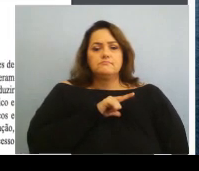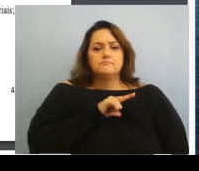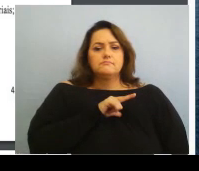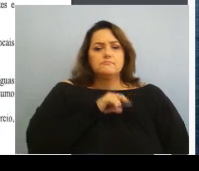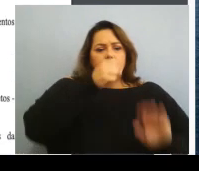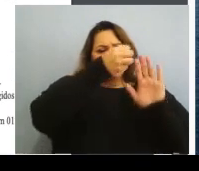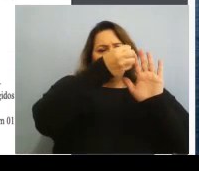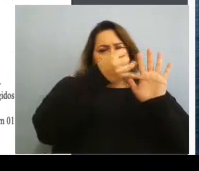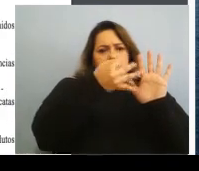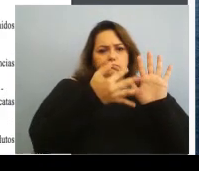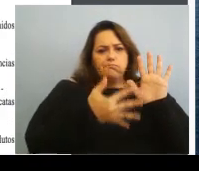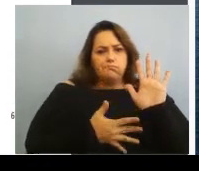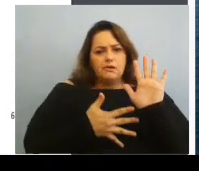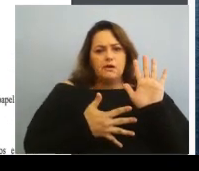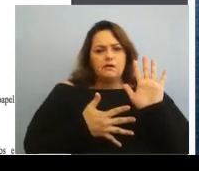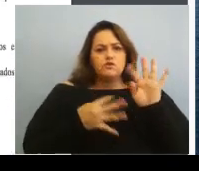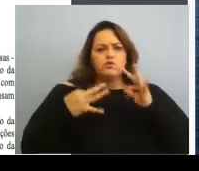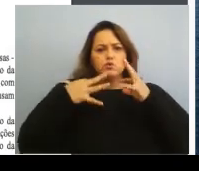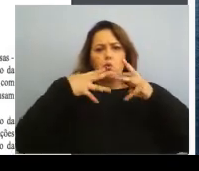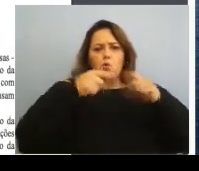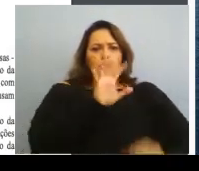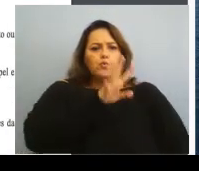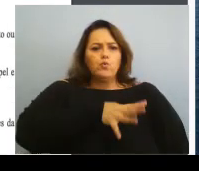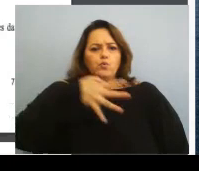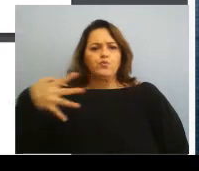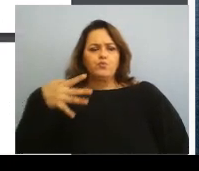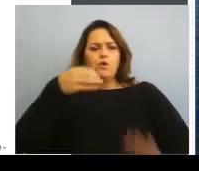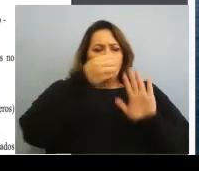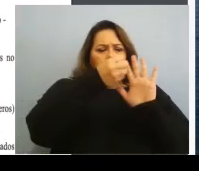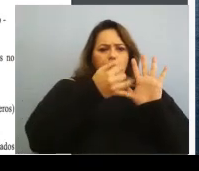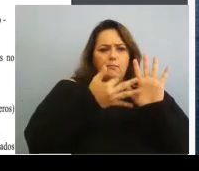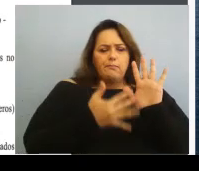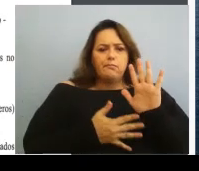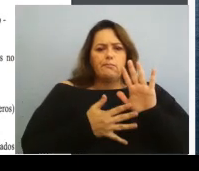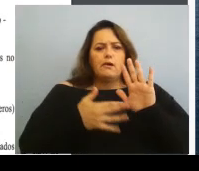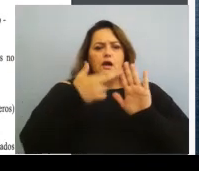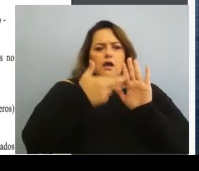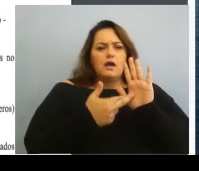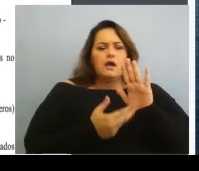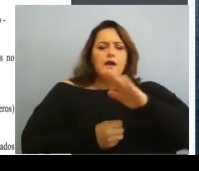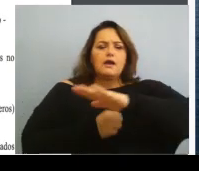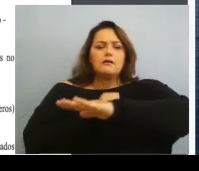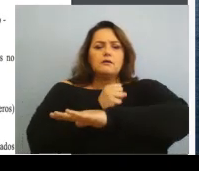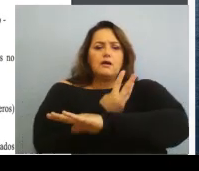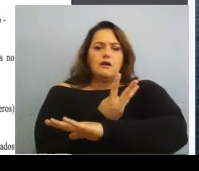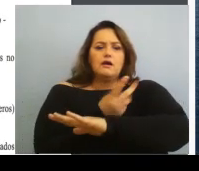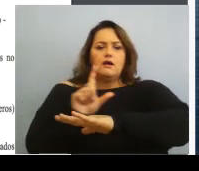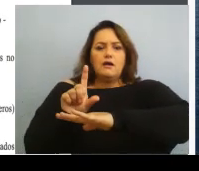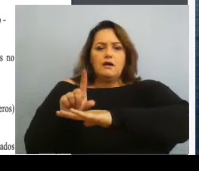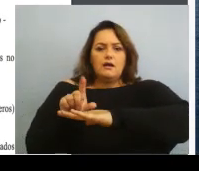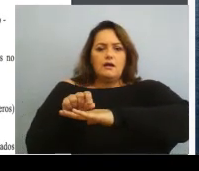possibilidade de acessar toda a tabela, toda a instrução normativa do IBAMA, número 13, e você vai poder ter